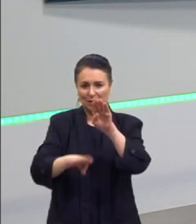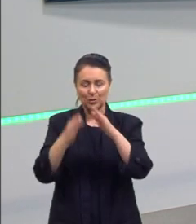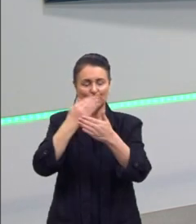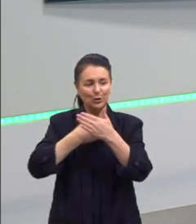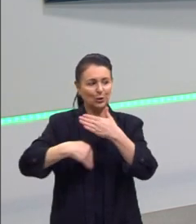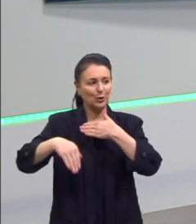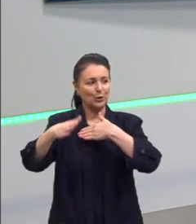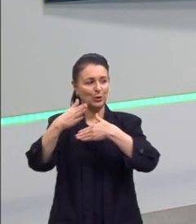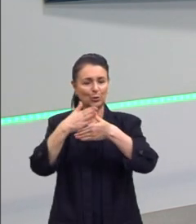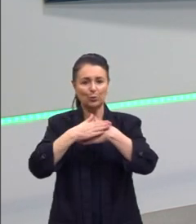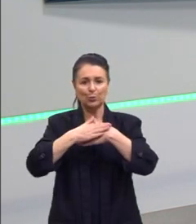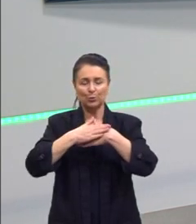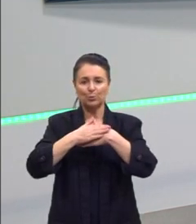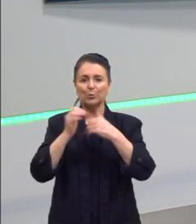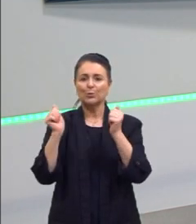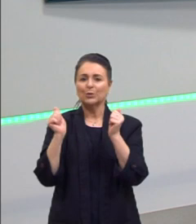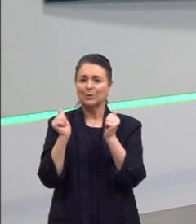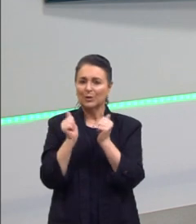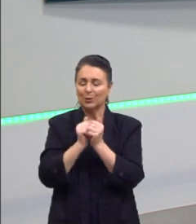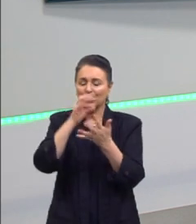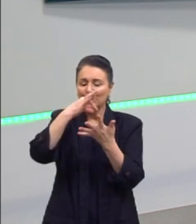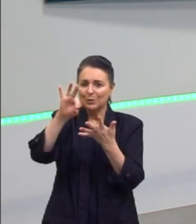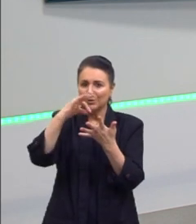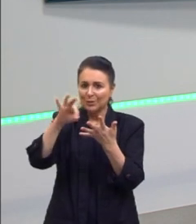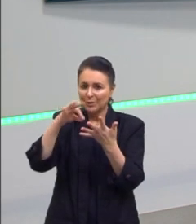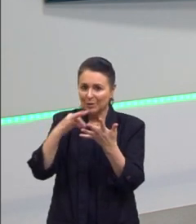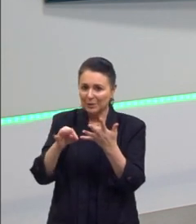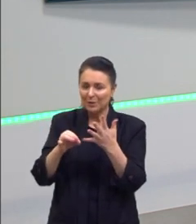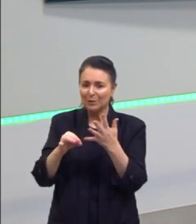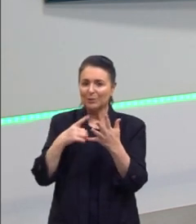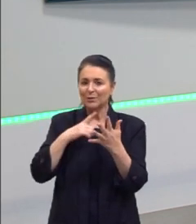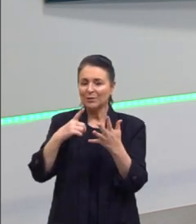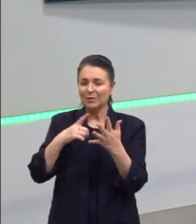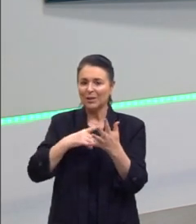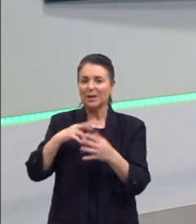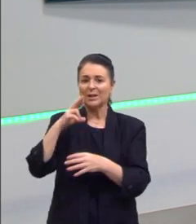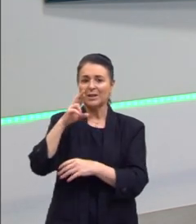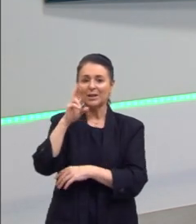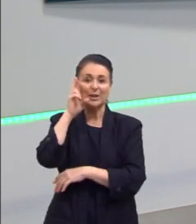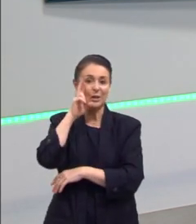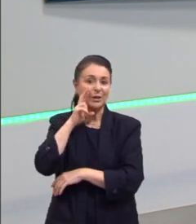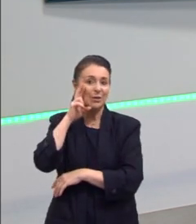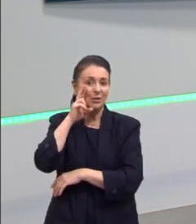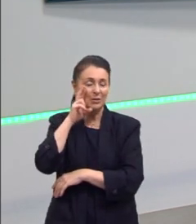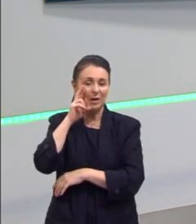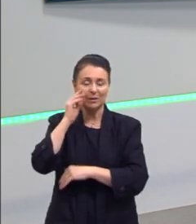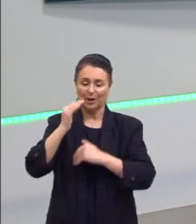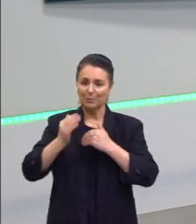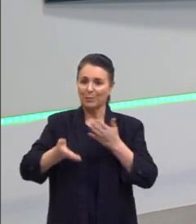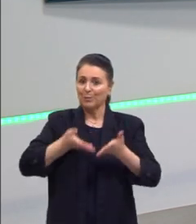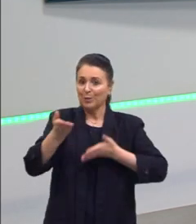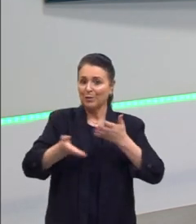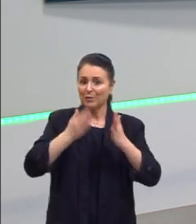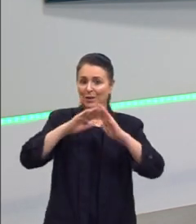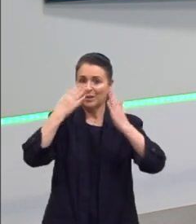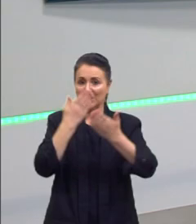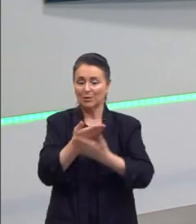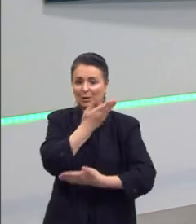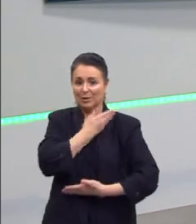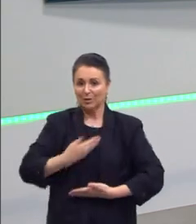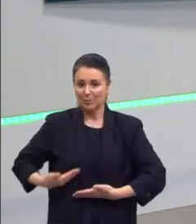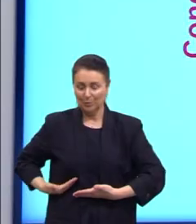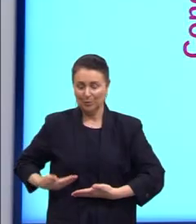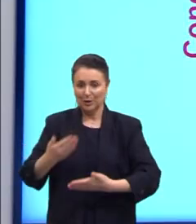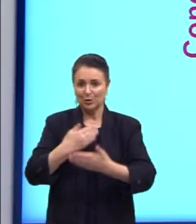isso amparado pelo detalhamento que está destacado em rosa. Irá promover nas escolas públicas de